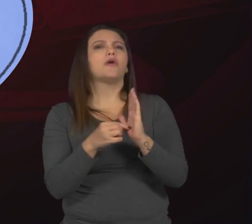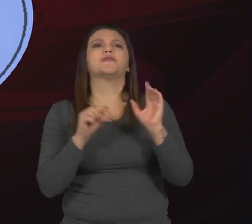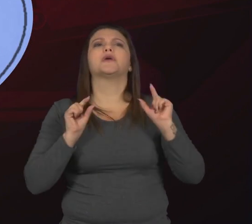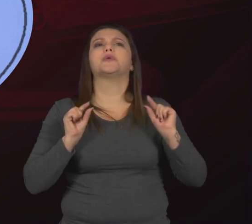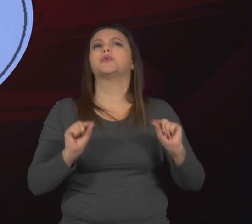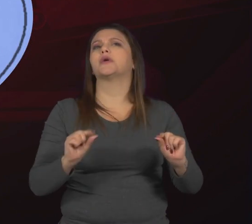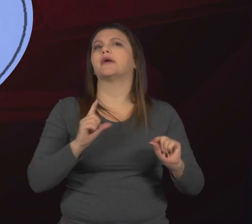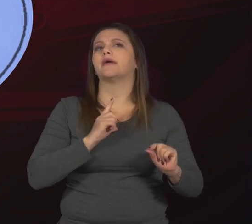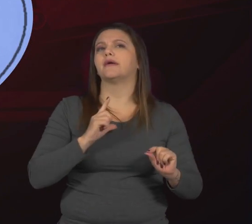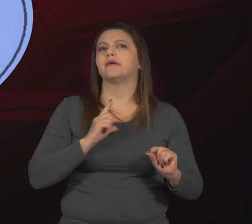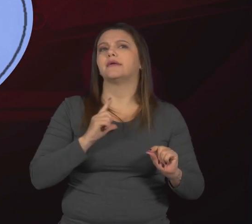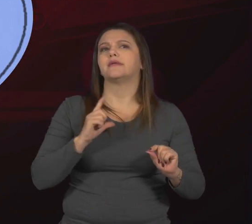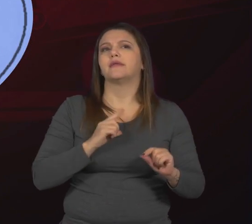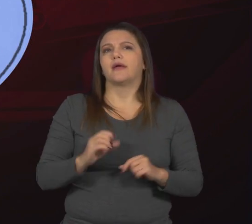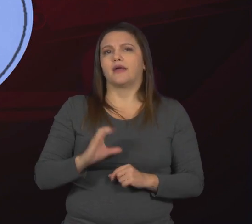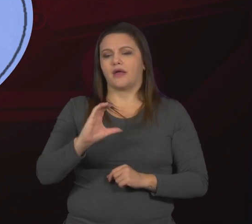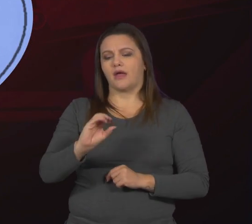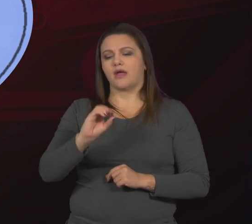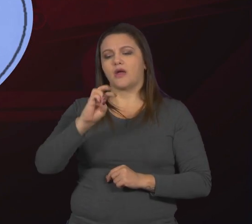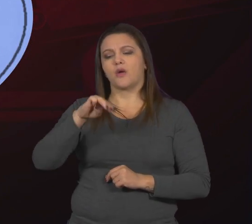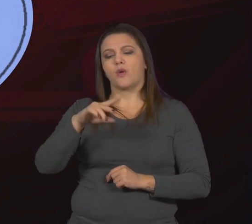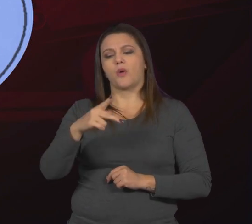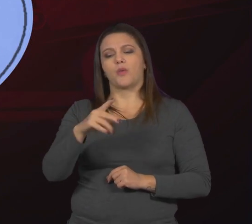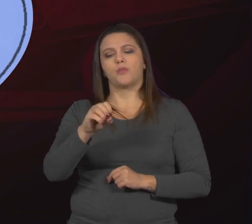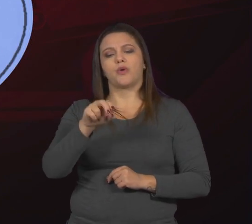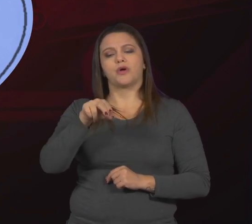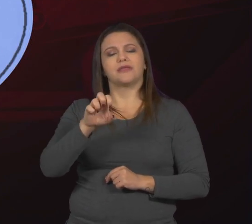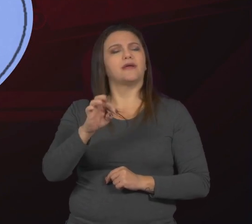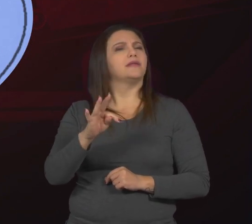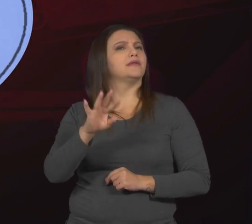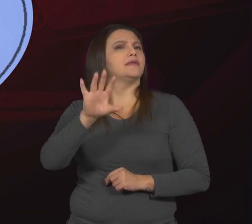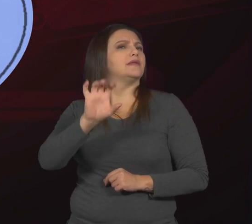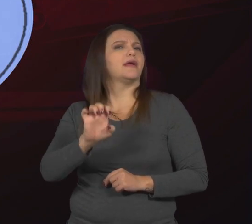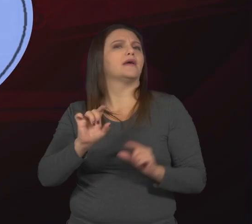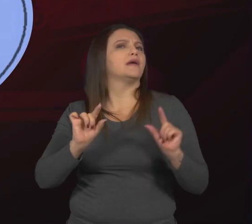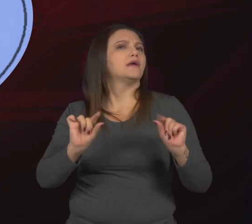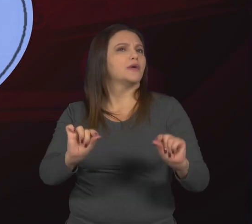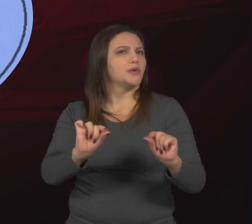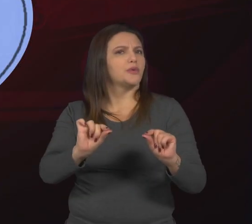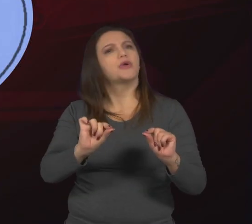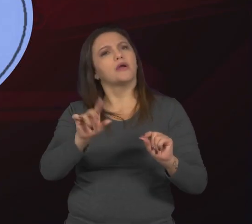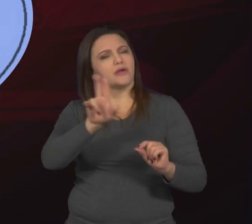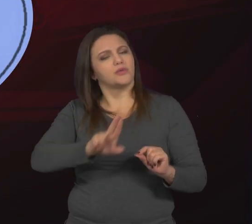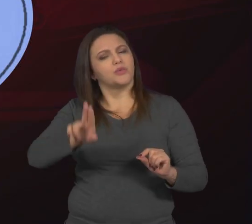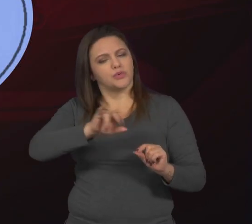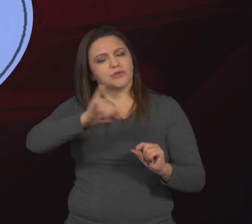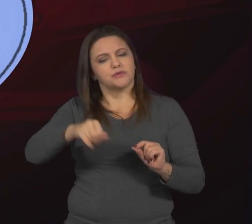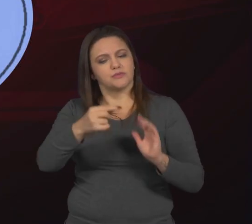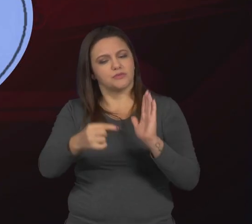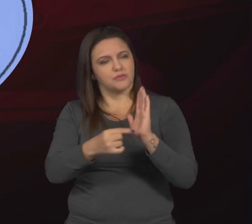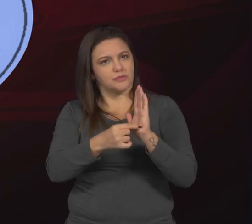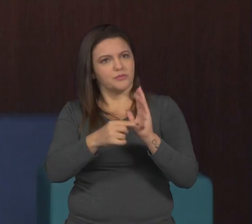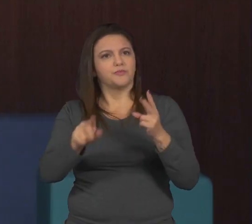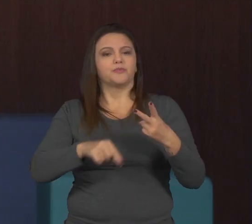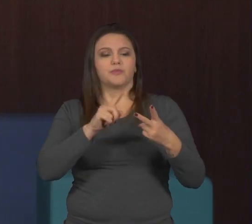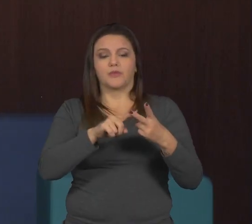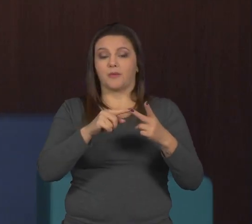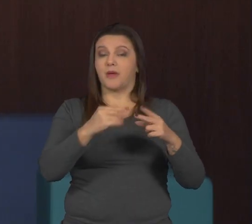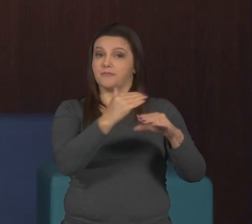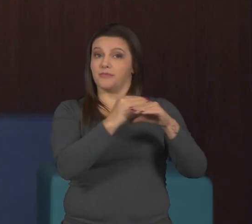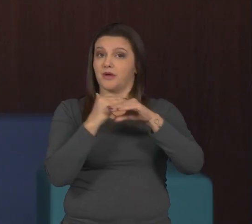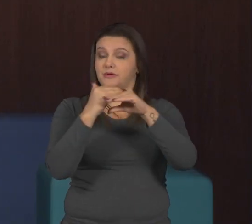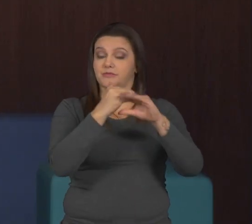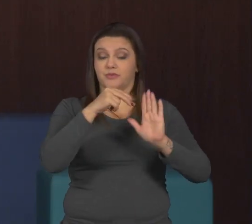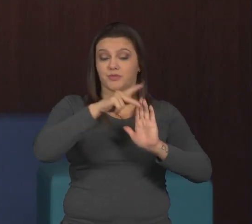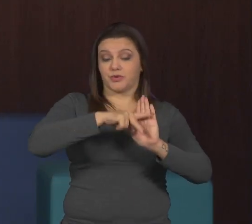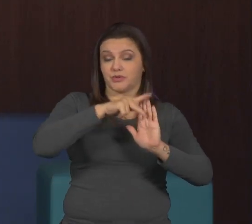gente sempre ouve falar bastante, desenvolvimento baseado em componentes, os componentes de software. Os padrões de projeto, que